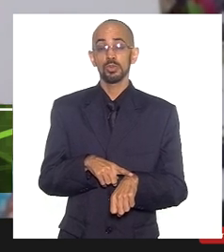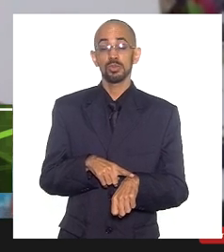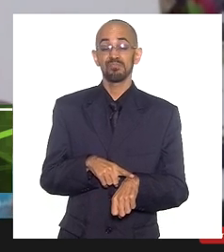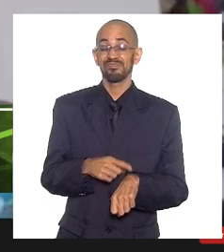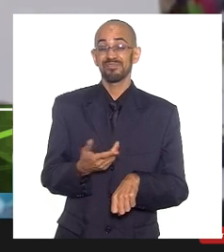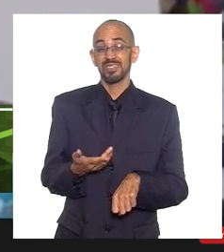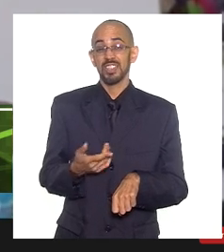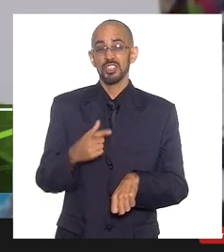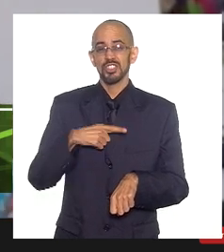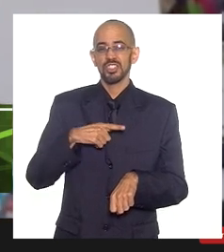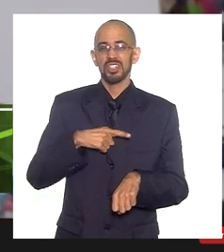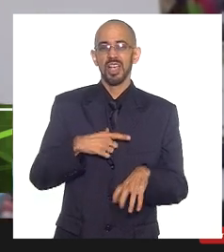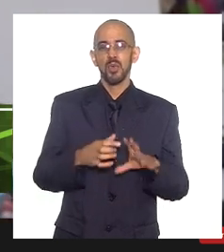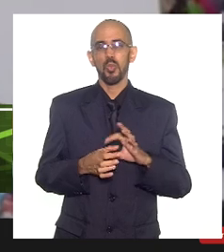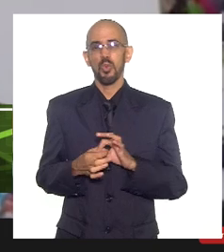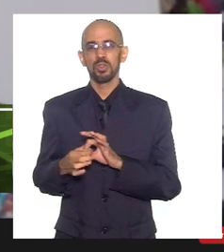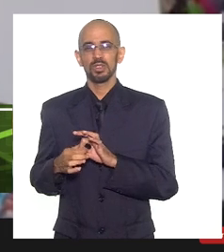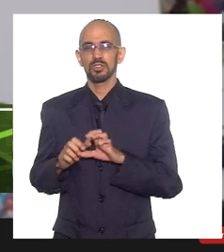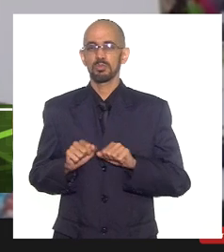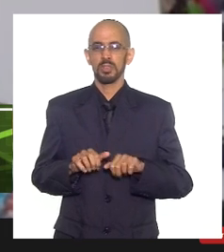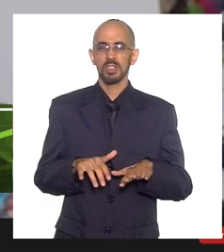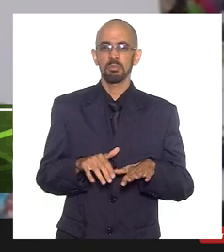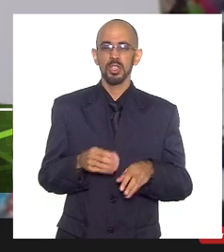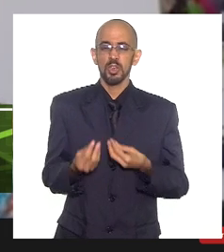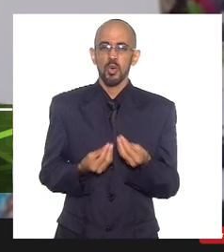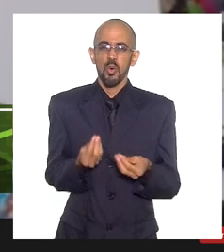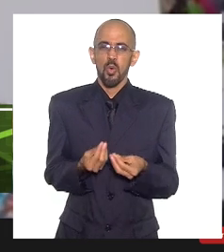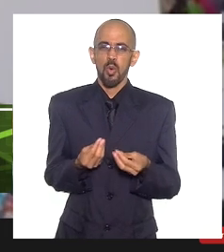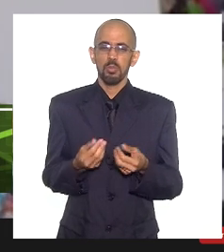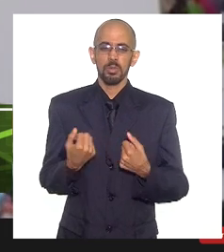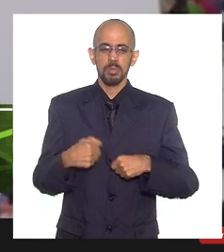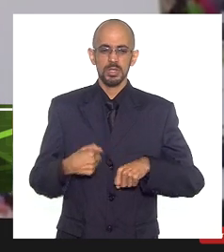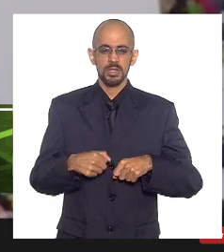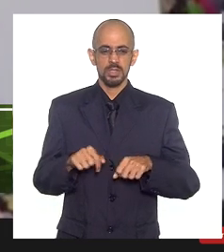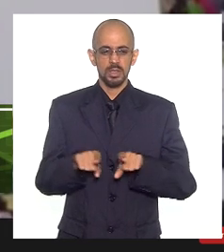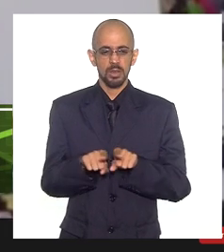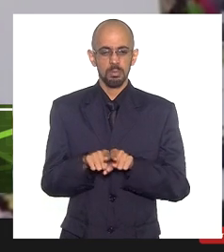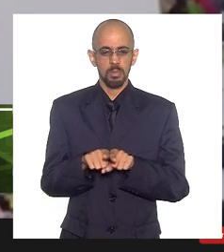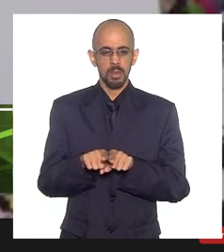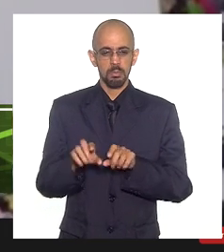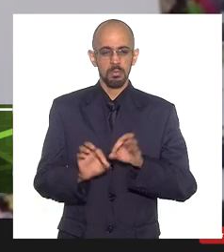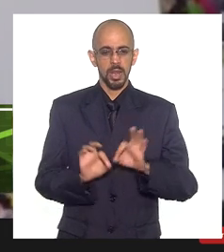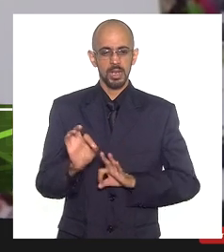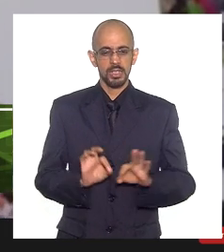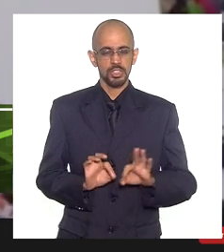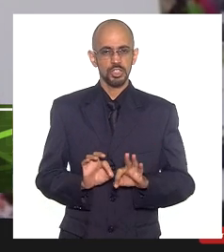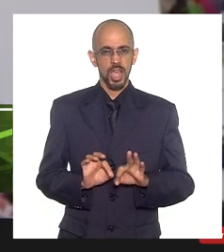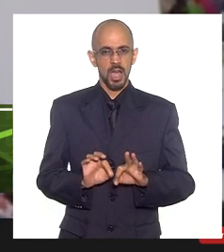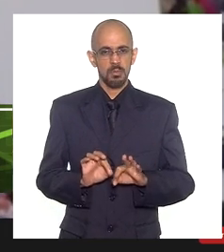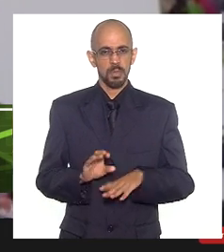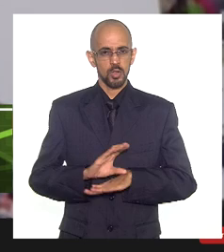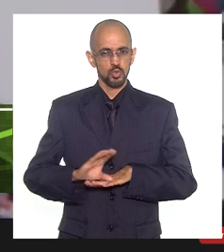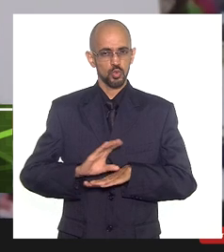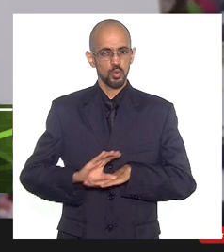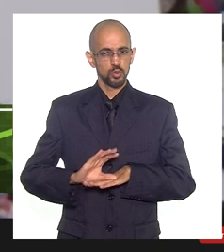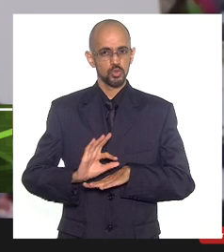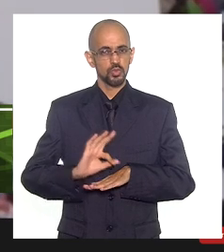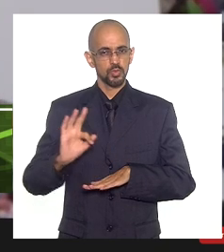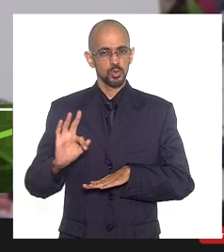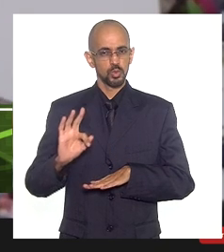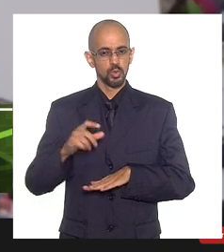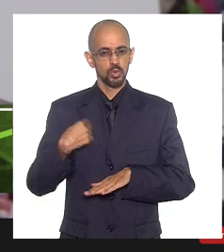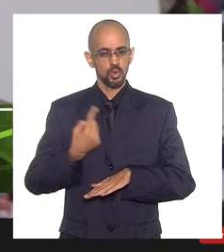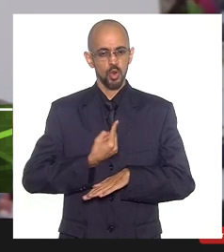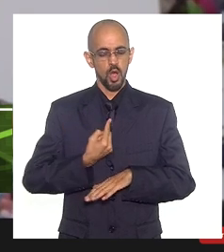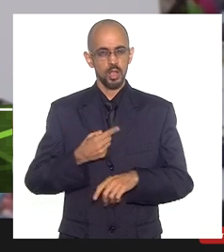e como isso precisa incidir no planejamento das bolsas de iniciação científica e de extensão a gente é uma universidade que cresceu